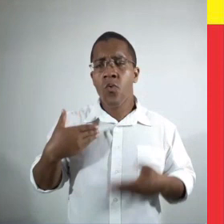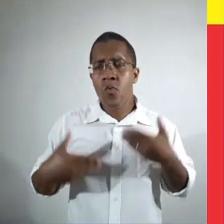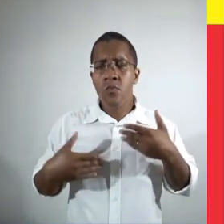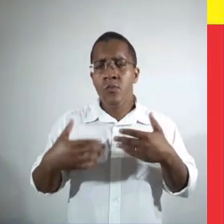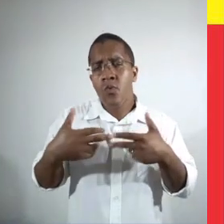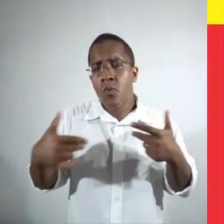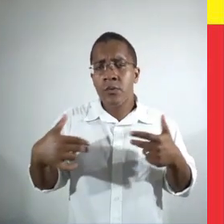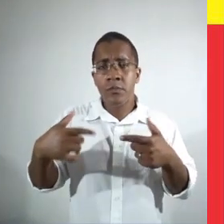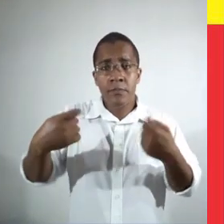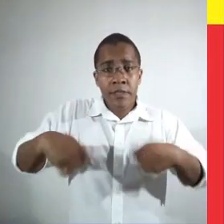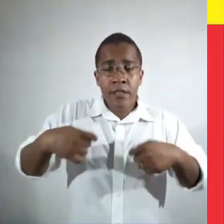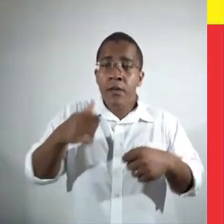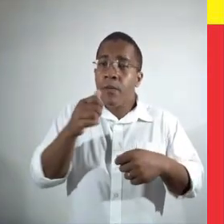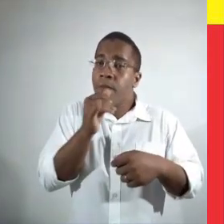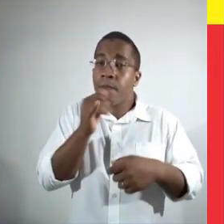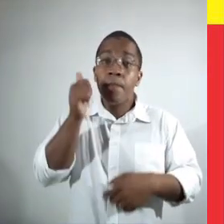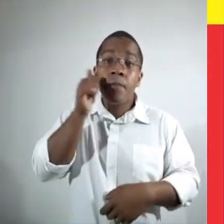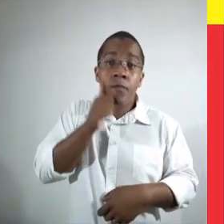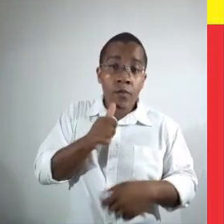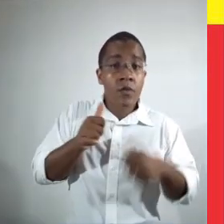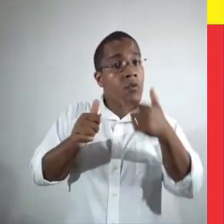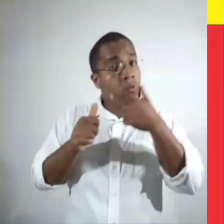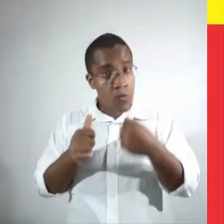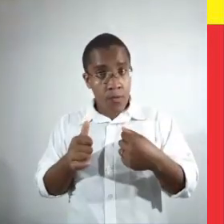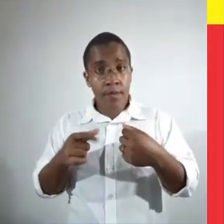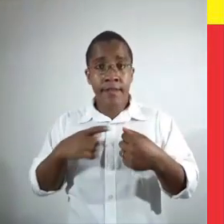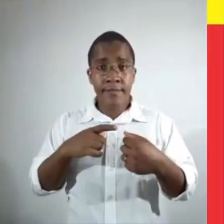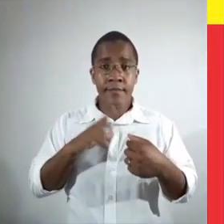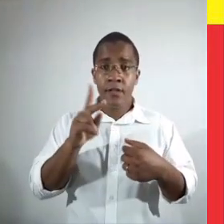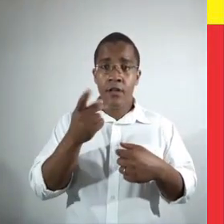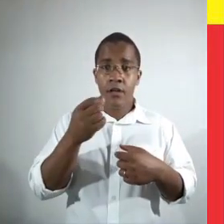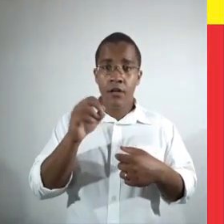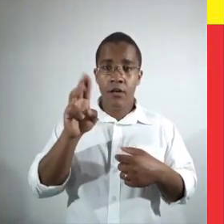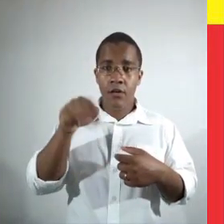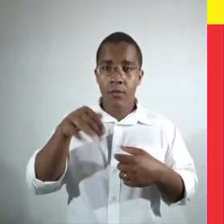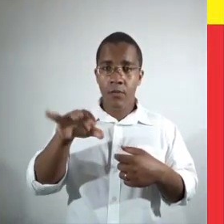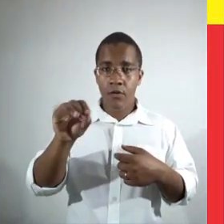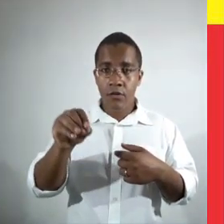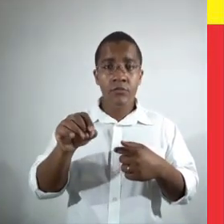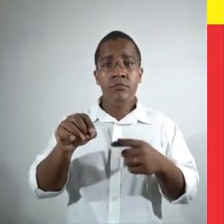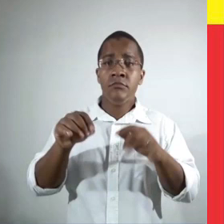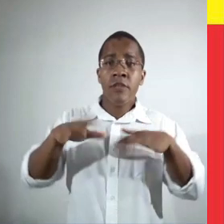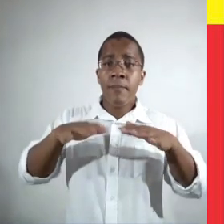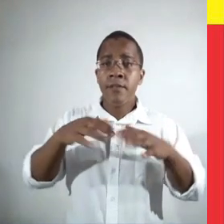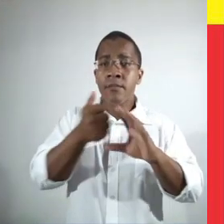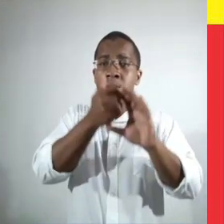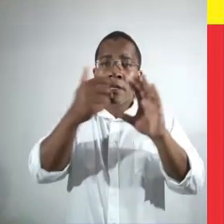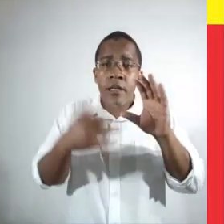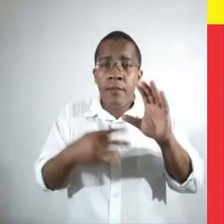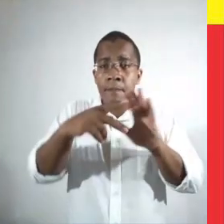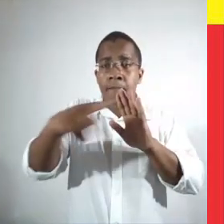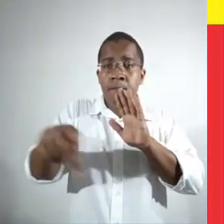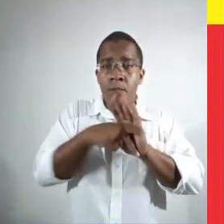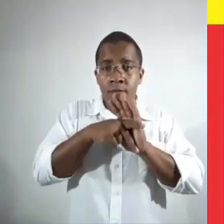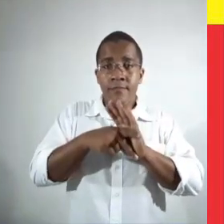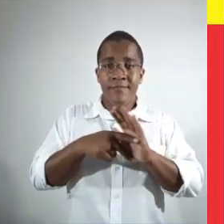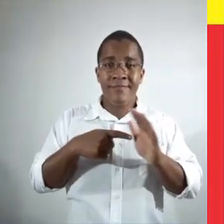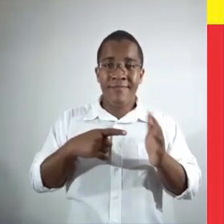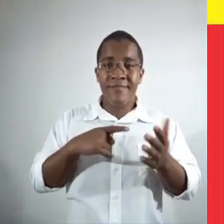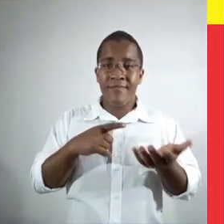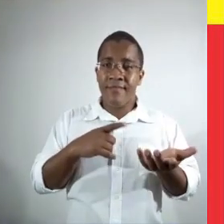necessidades diferenciadas. As meninas e os meninos produzem os hormônios de acordo com características inatas da